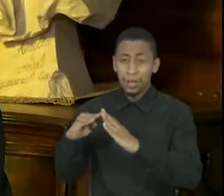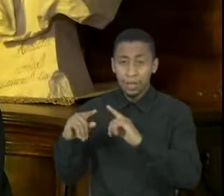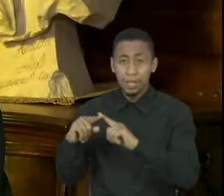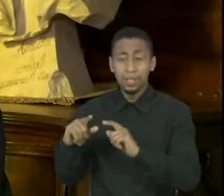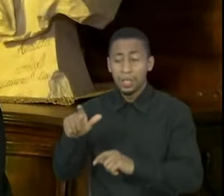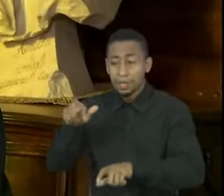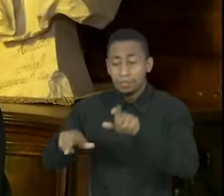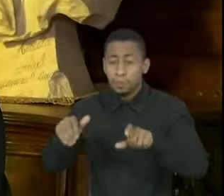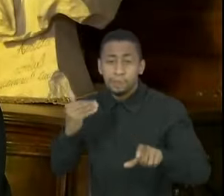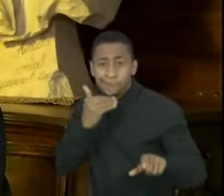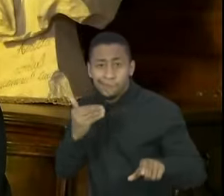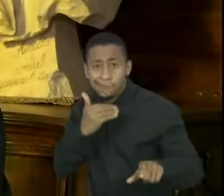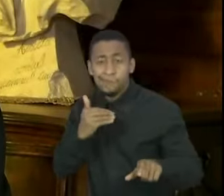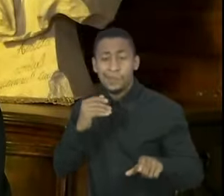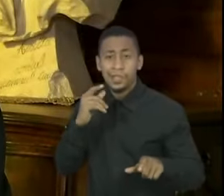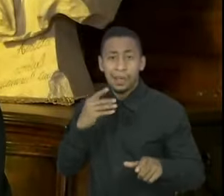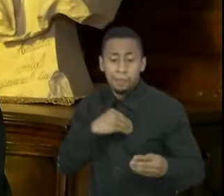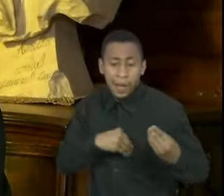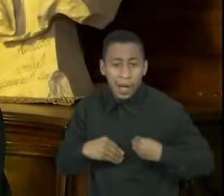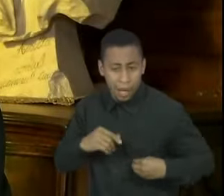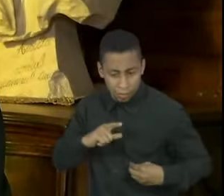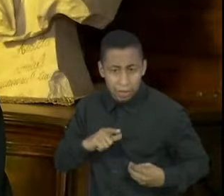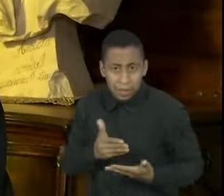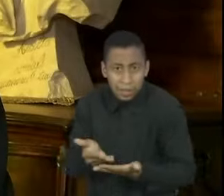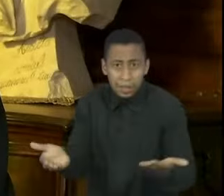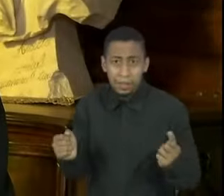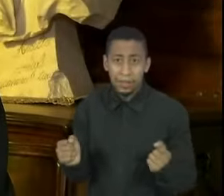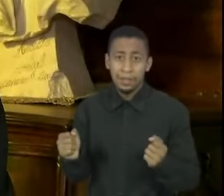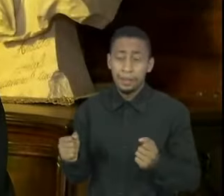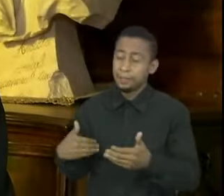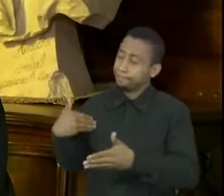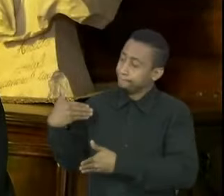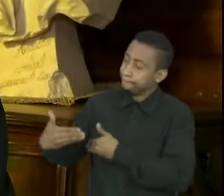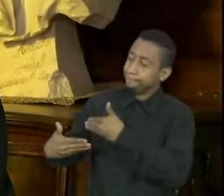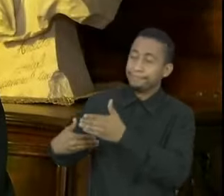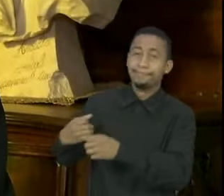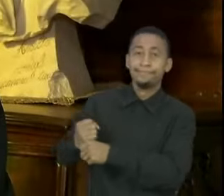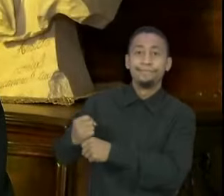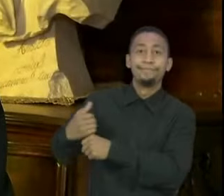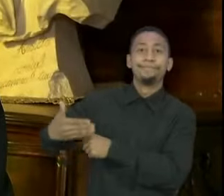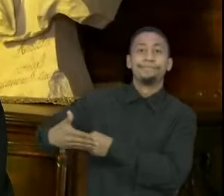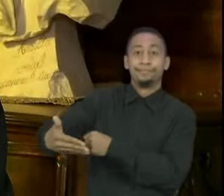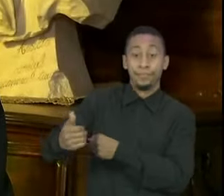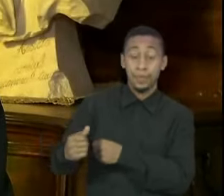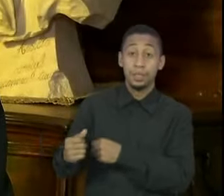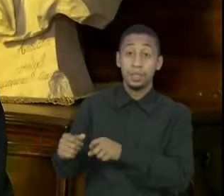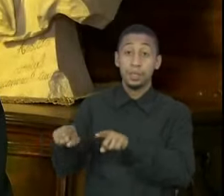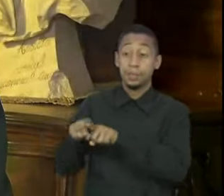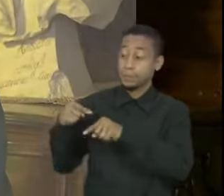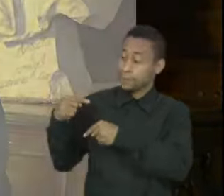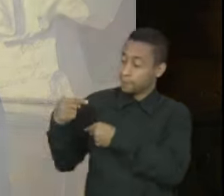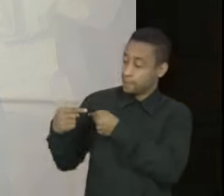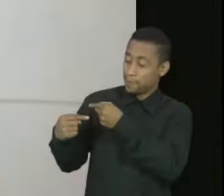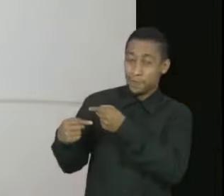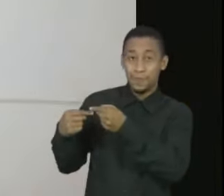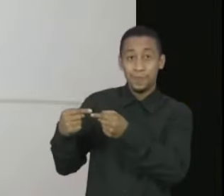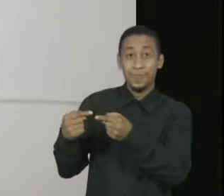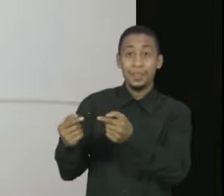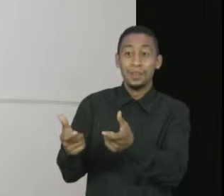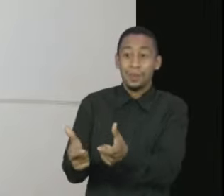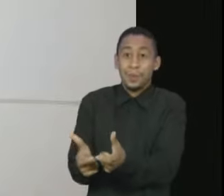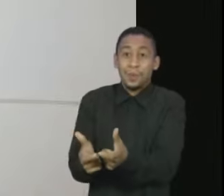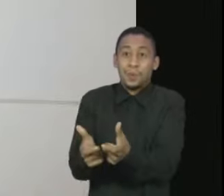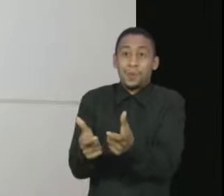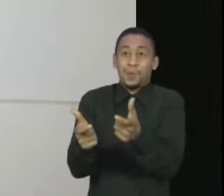é que permanece o mesmo ao longo de toda a história e tem uma herança histórica muito